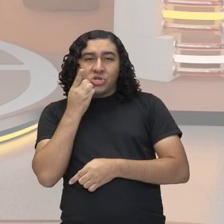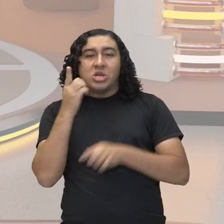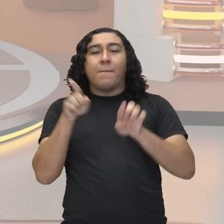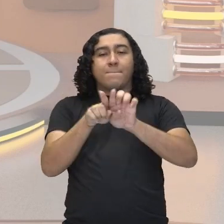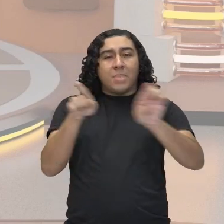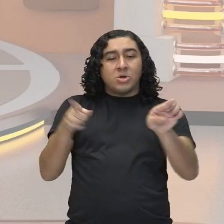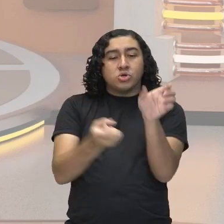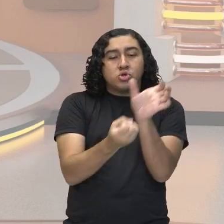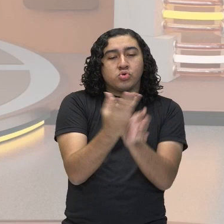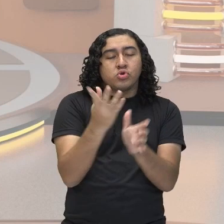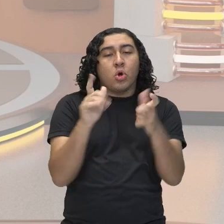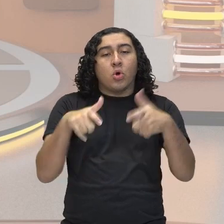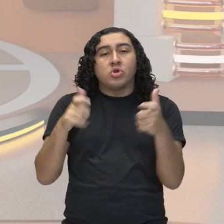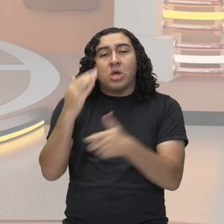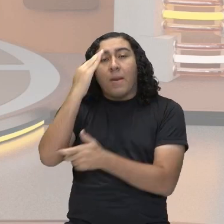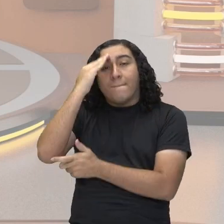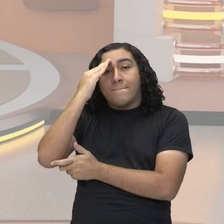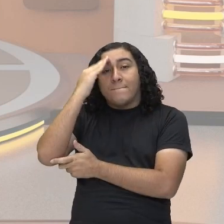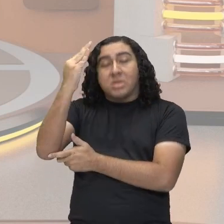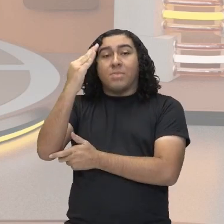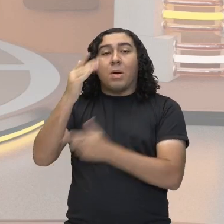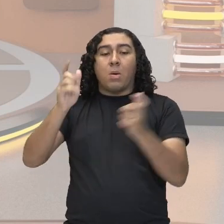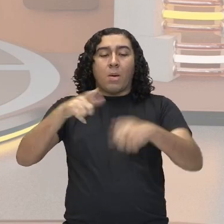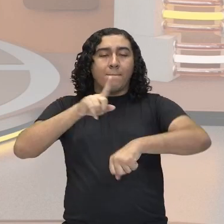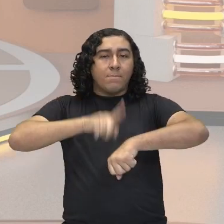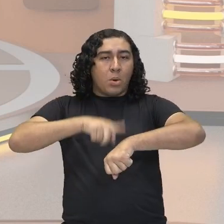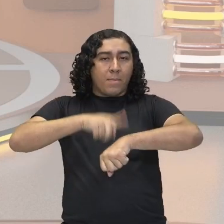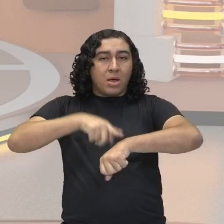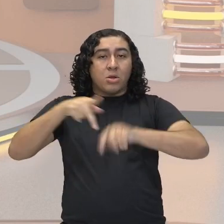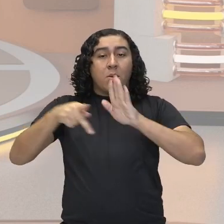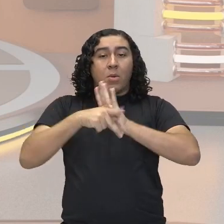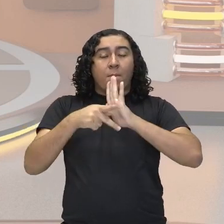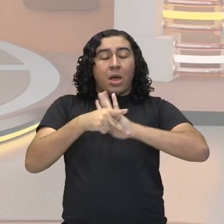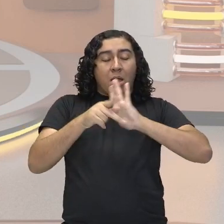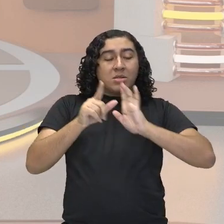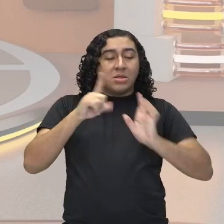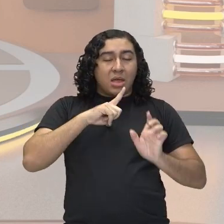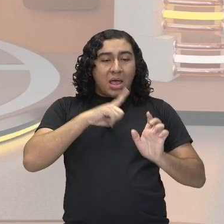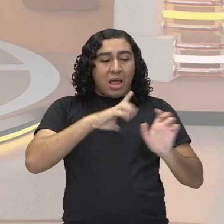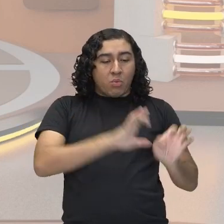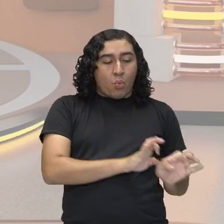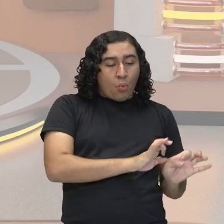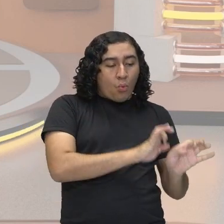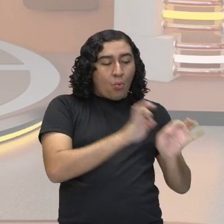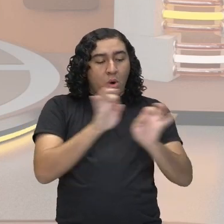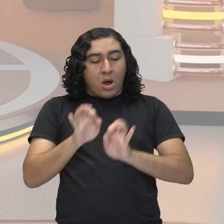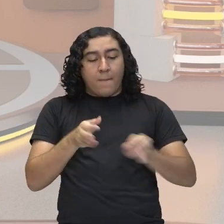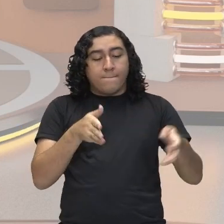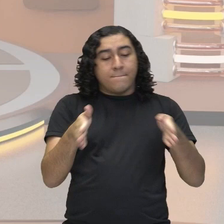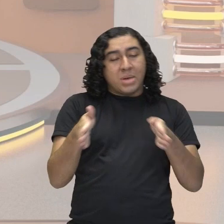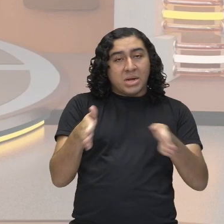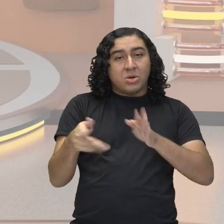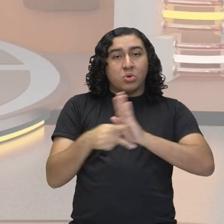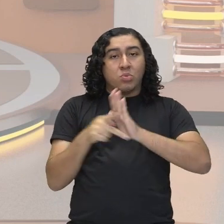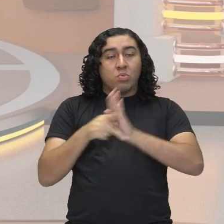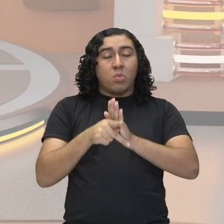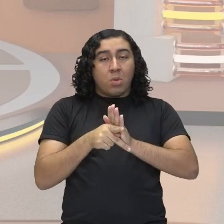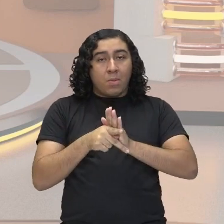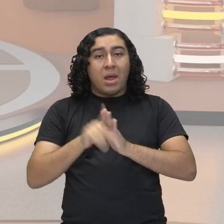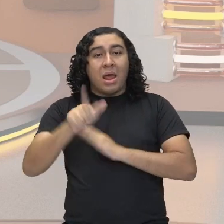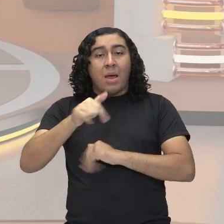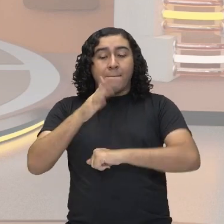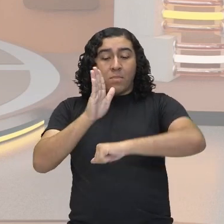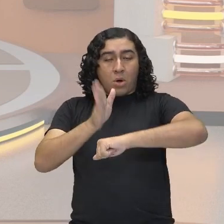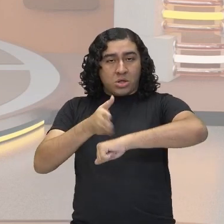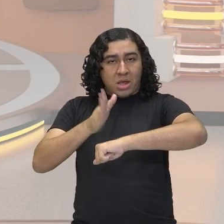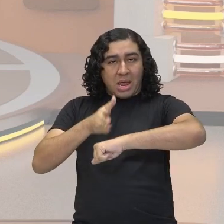vão surgindo principalmente naquele momento da passagem, né, daquele período na história que nós chamamos de